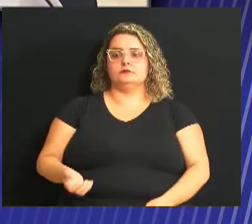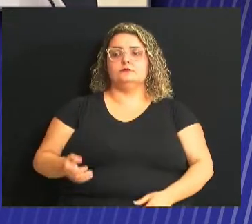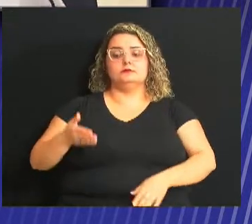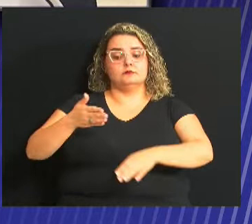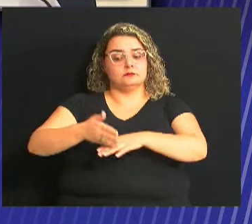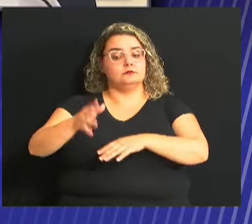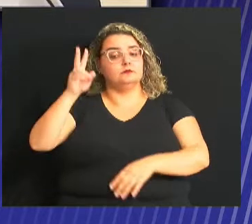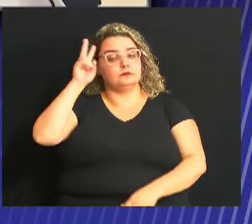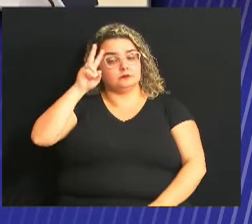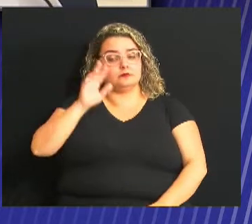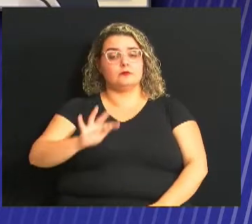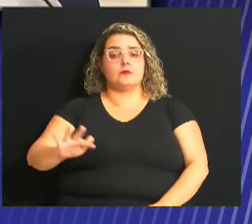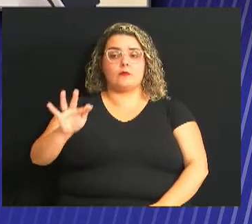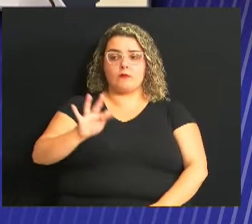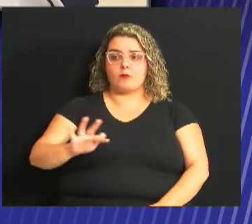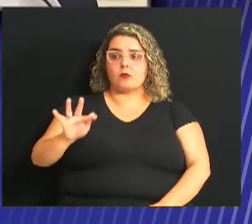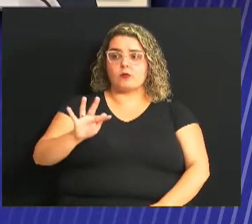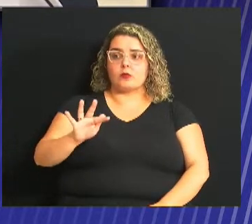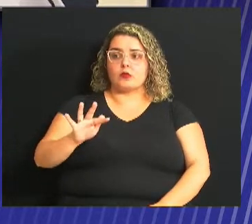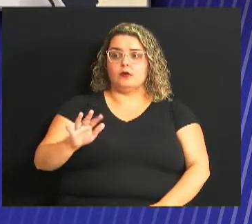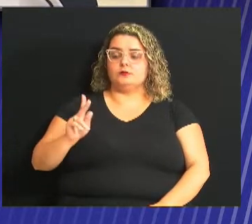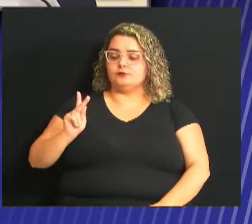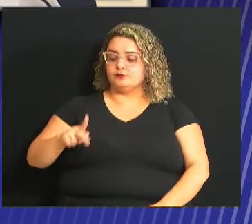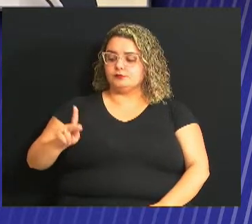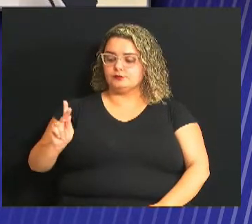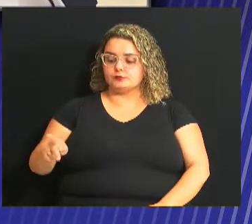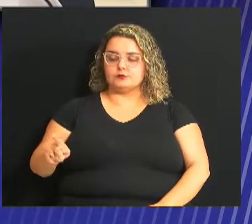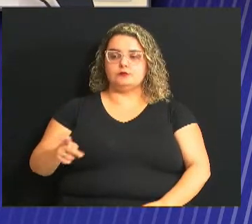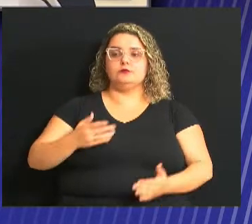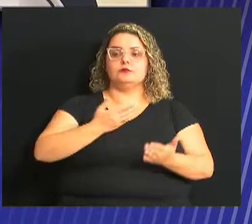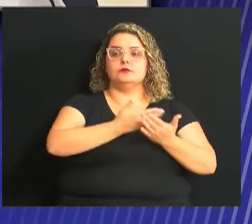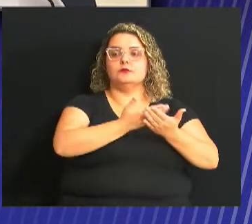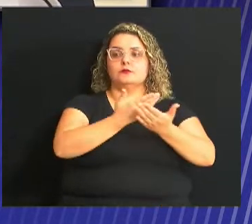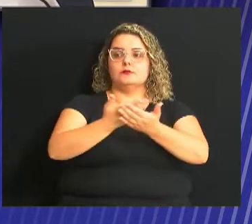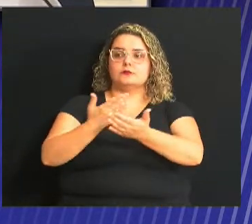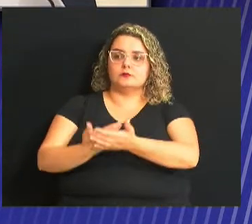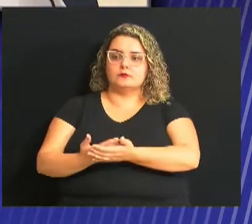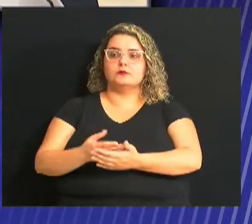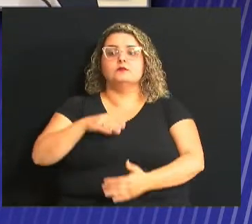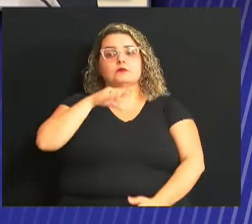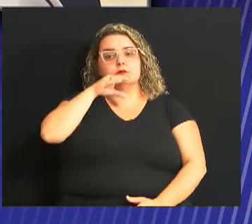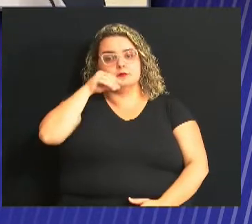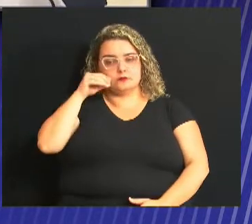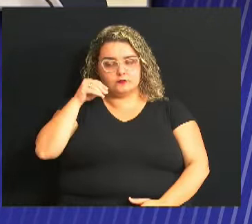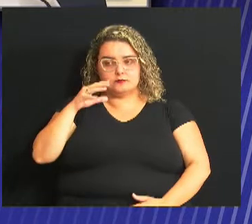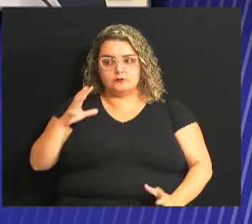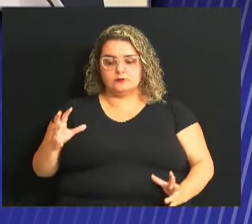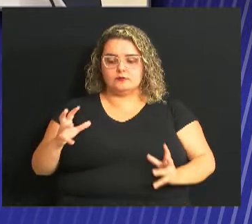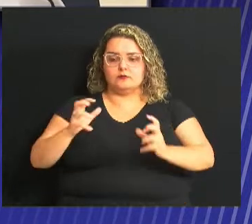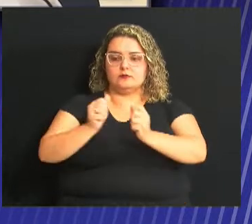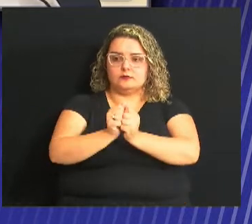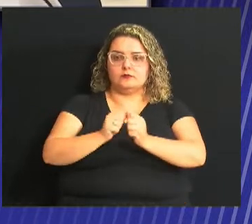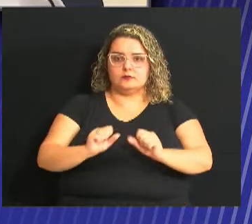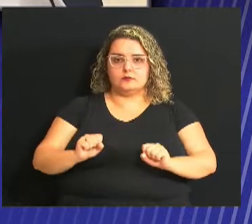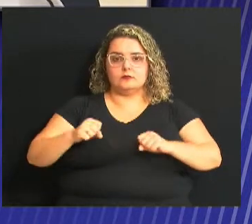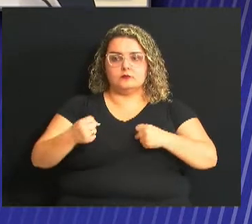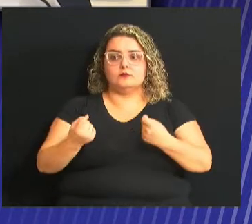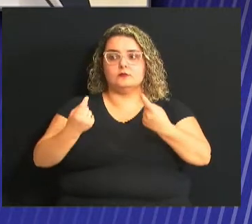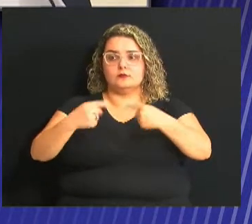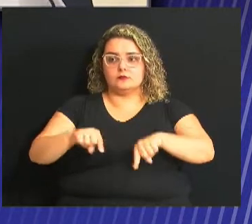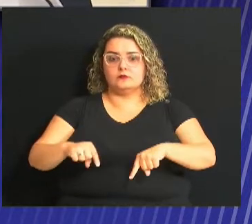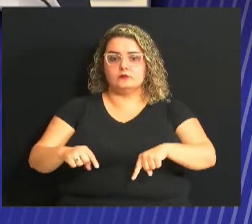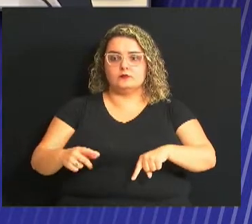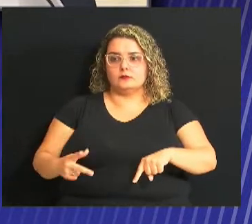universidade, uma assembleia que unificou professores, estudantes e funcionários, na luta contra os cortes